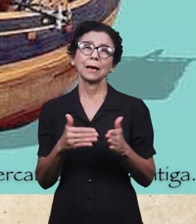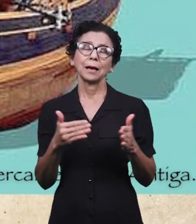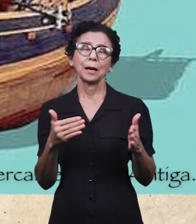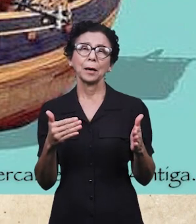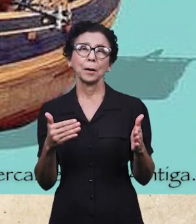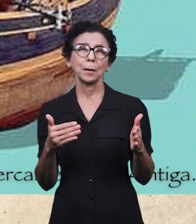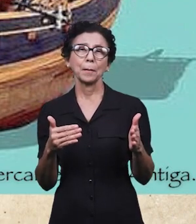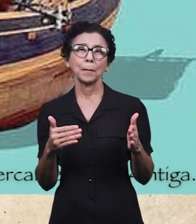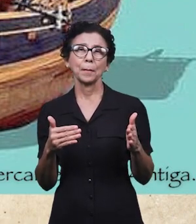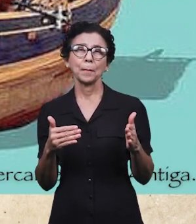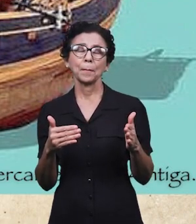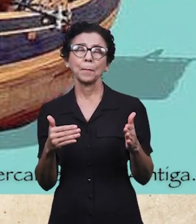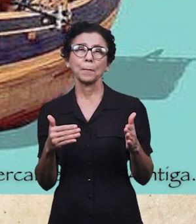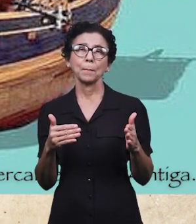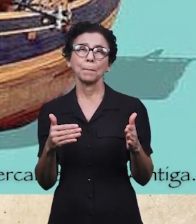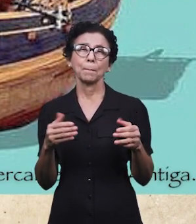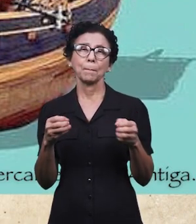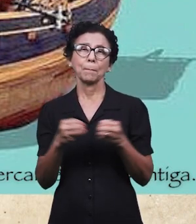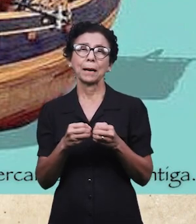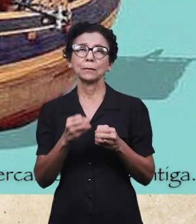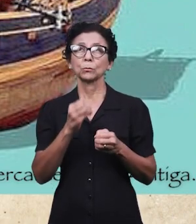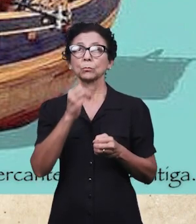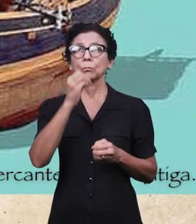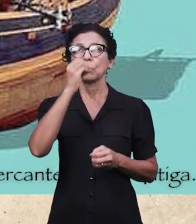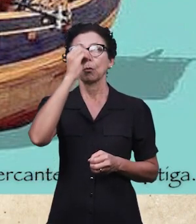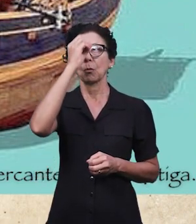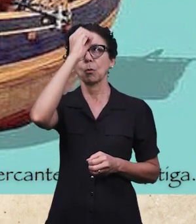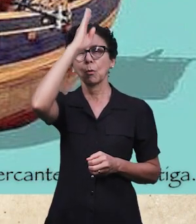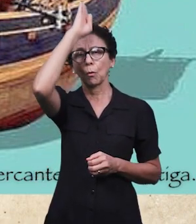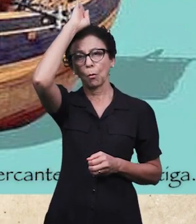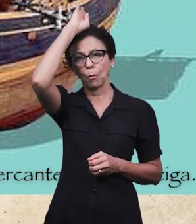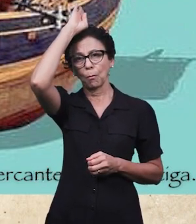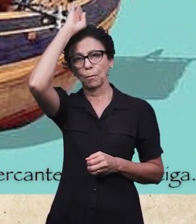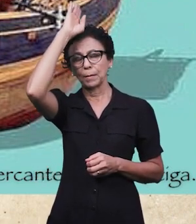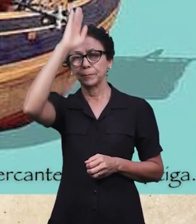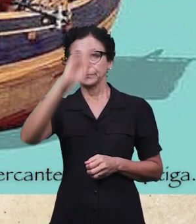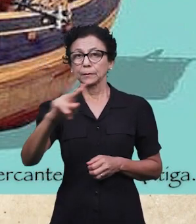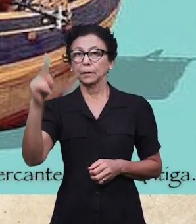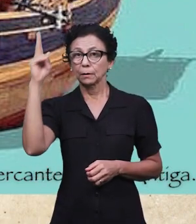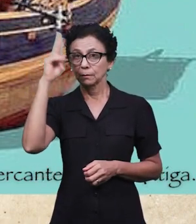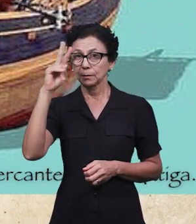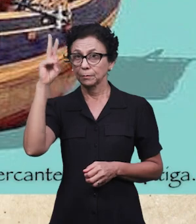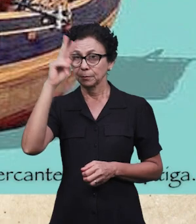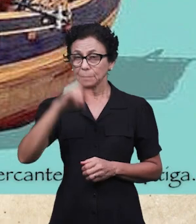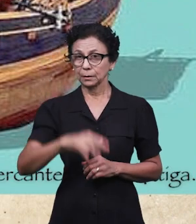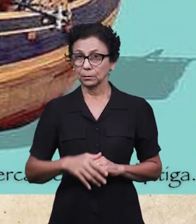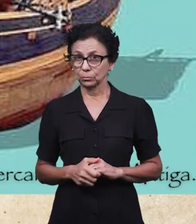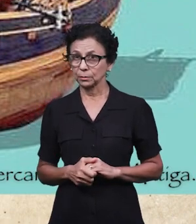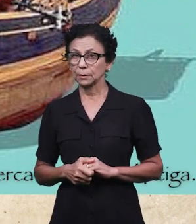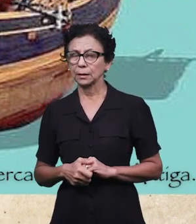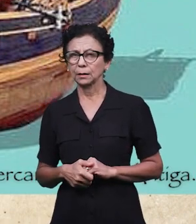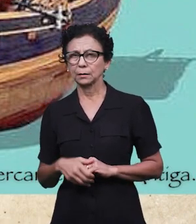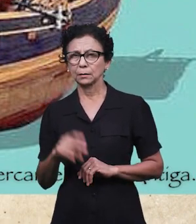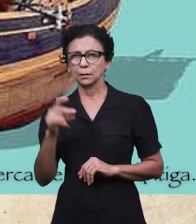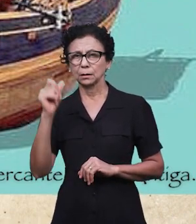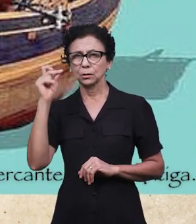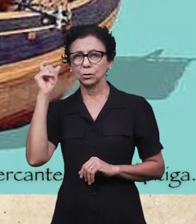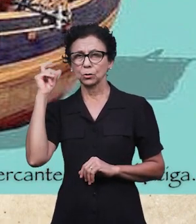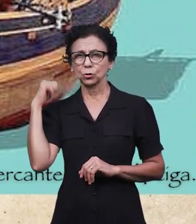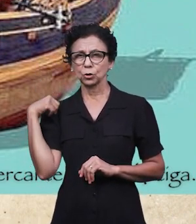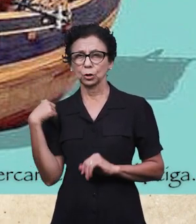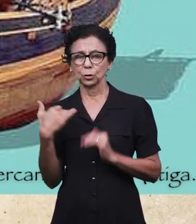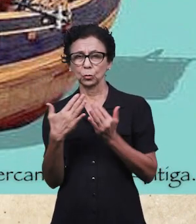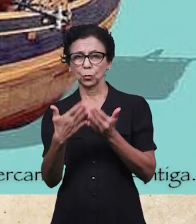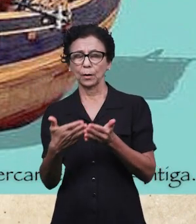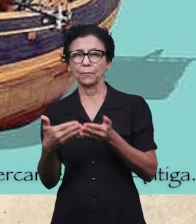velas superiores e inferiores. Era um conjunto de coisas que eles sabiam manejar muito bem.